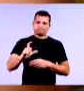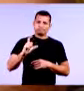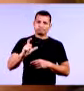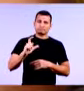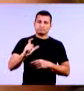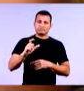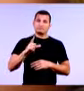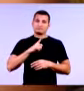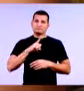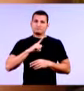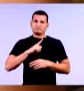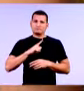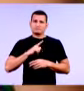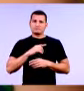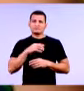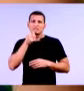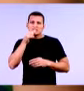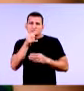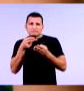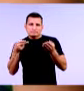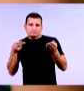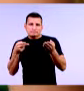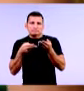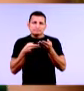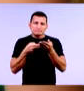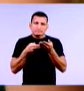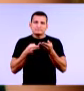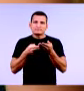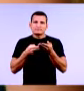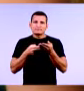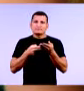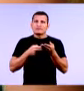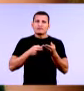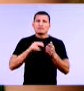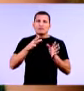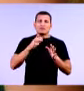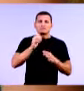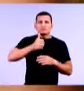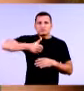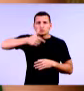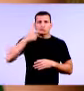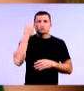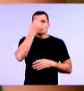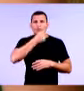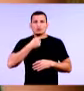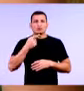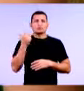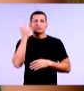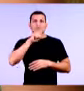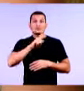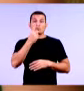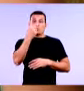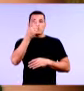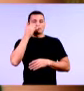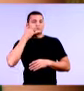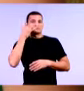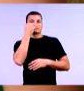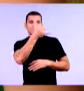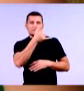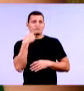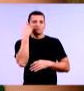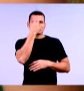até o carregador que você tinha que colocar elas, né, para carregar 12 horas, para você conseguir uma ligação de uma duração de 6